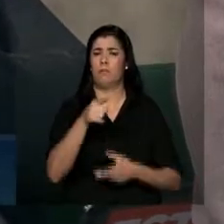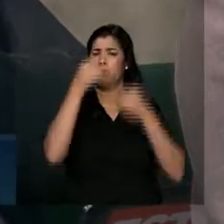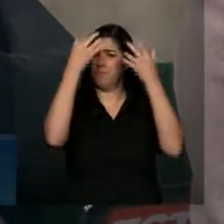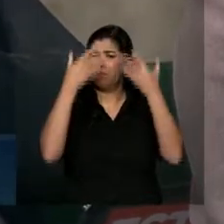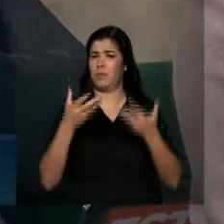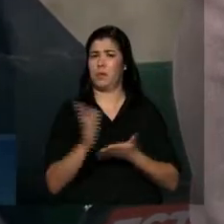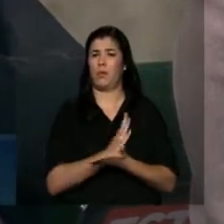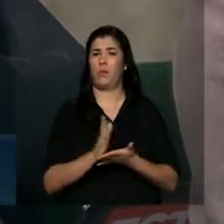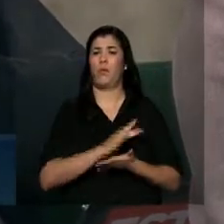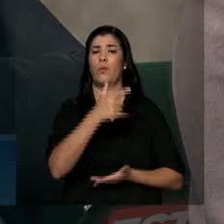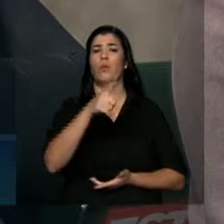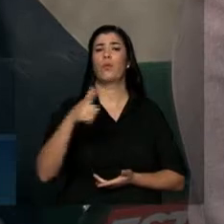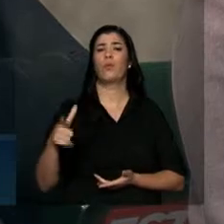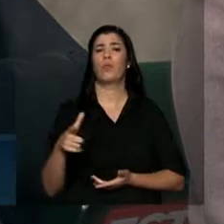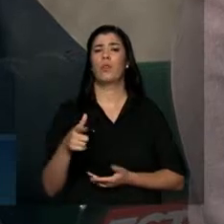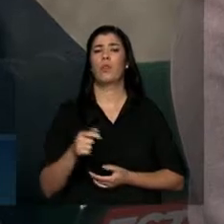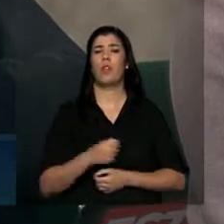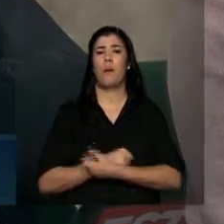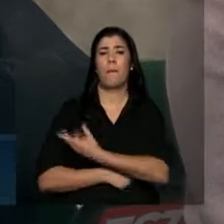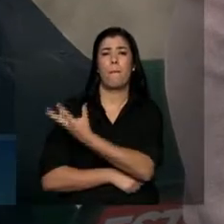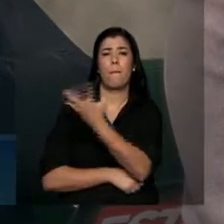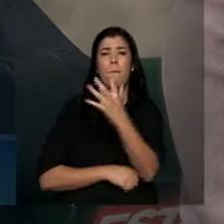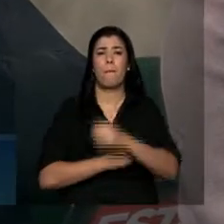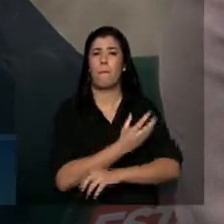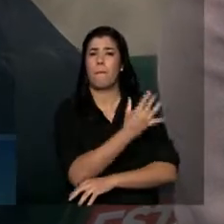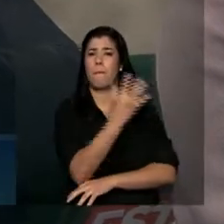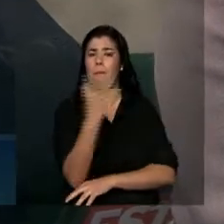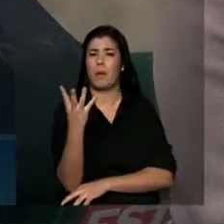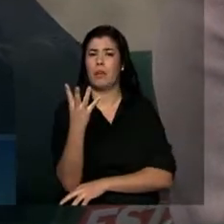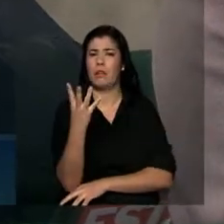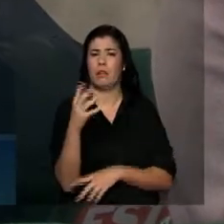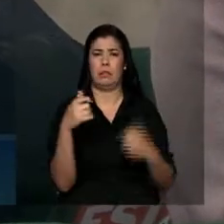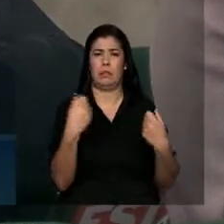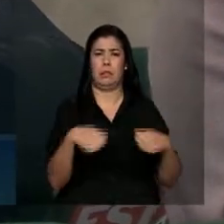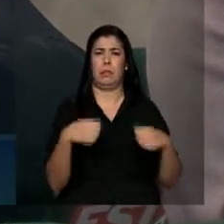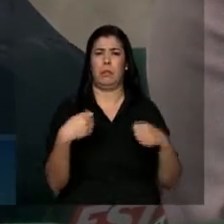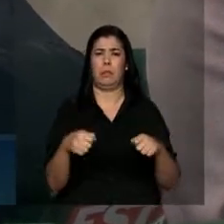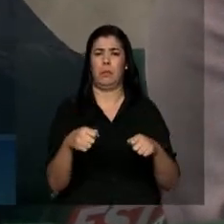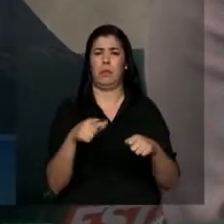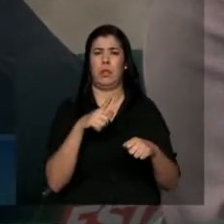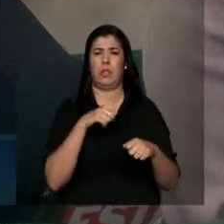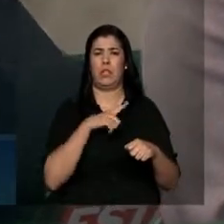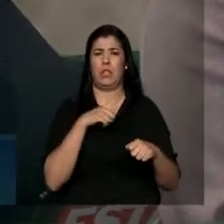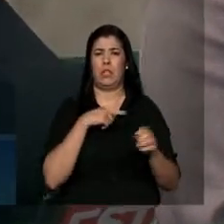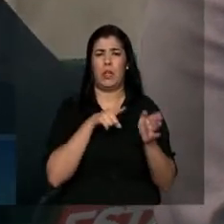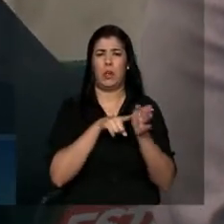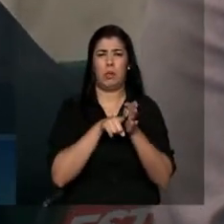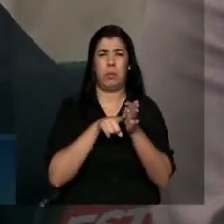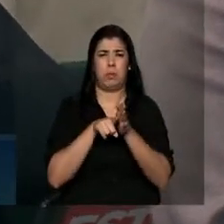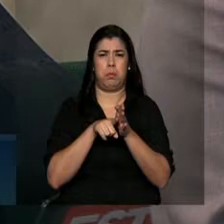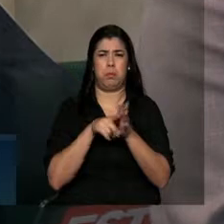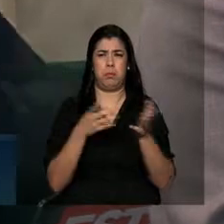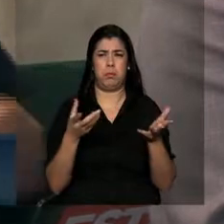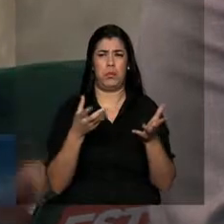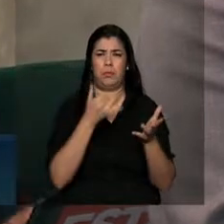em algumas plantas não vão mais precisar de receber a inspeção do Ministério e tal, mas não ficou claro para mim como é que